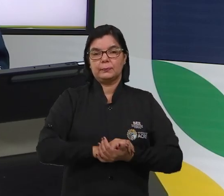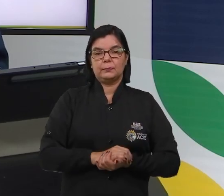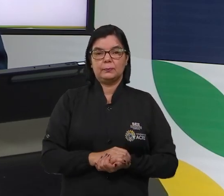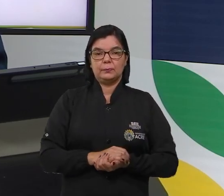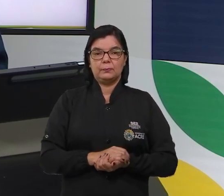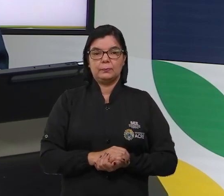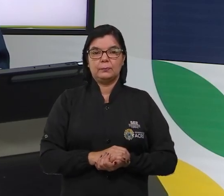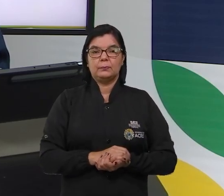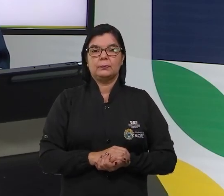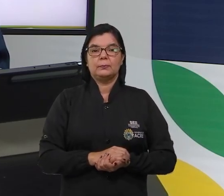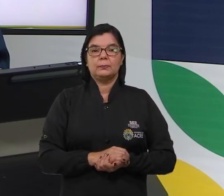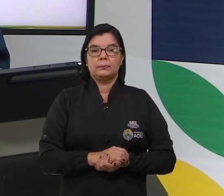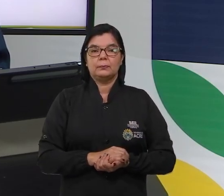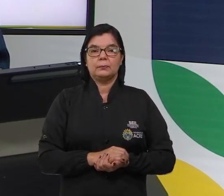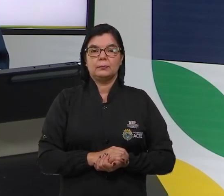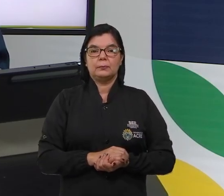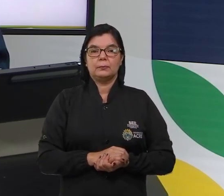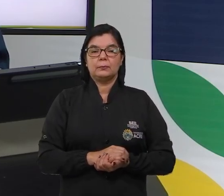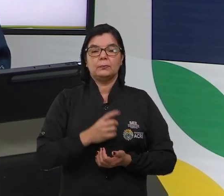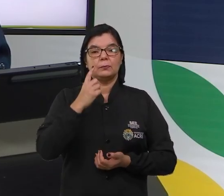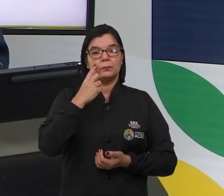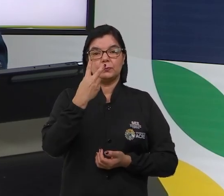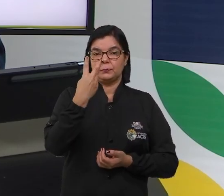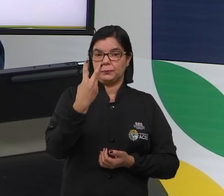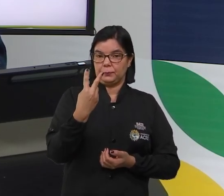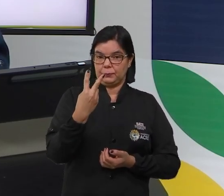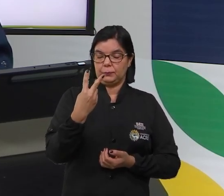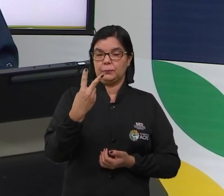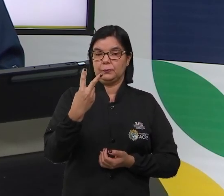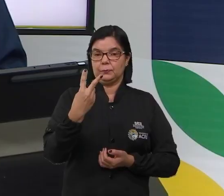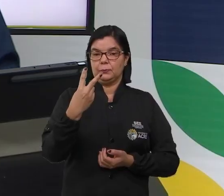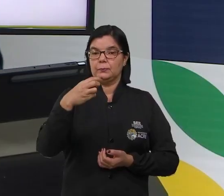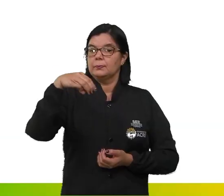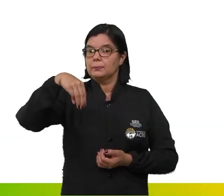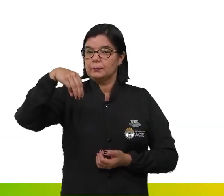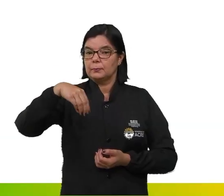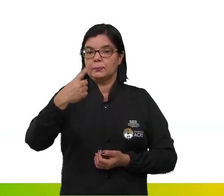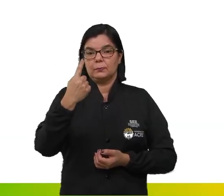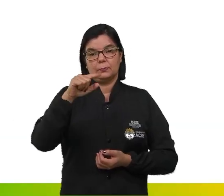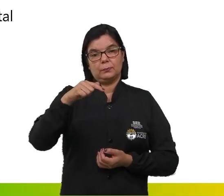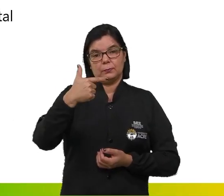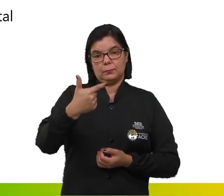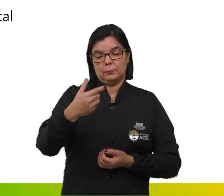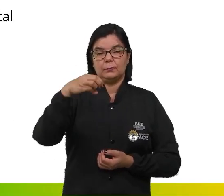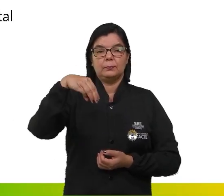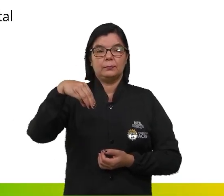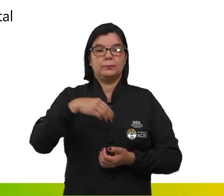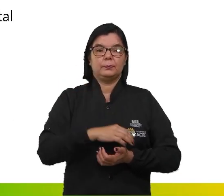palmos, então 2 metros e 1,2 metros. Pois bem,